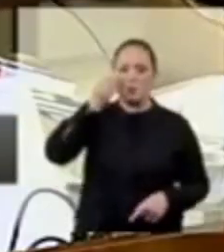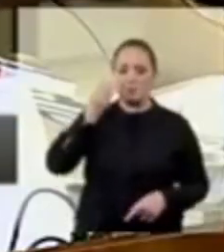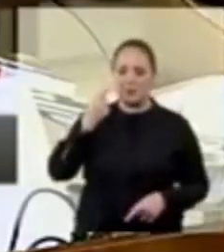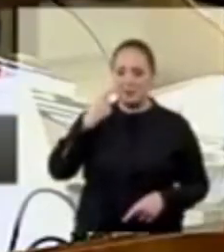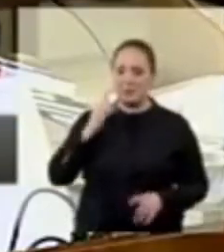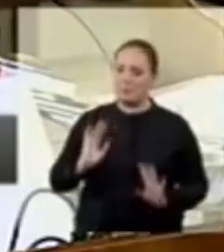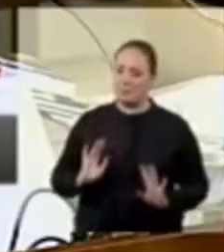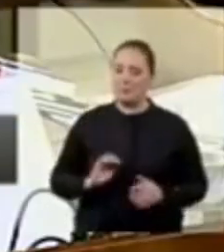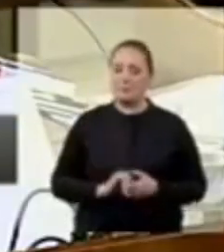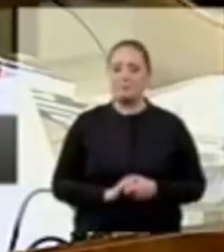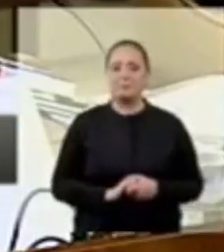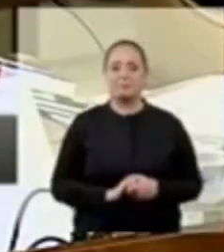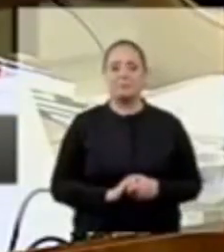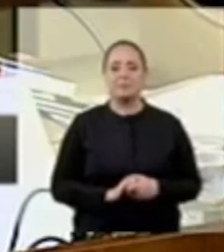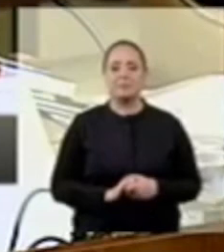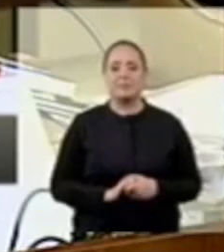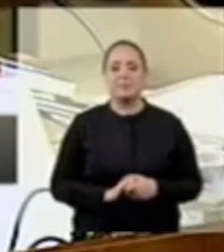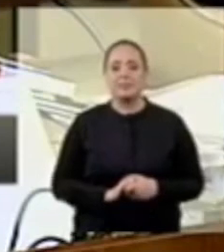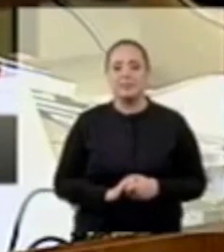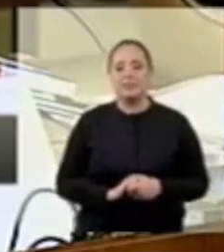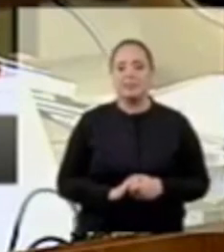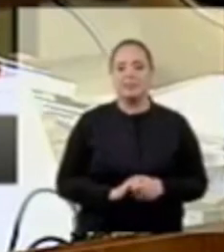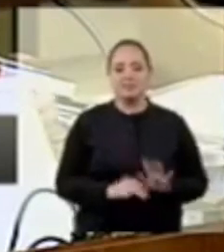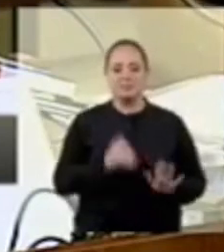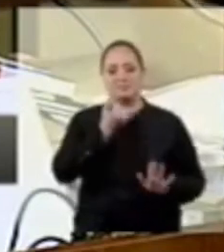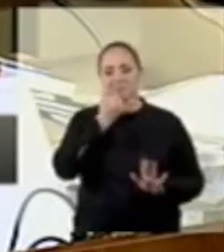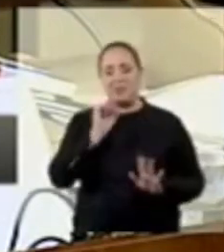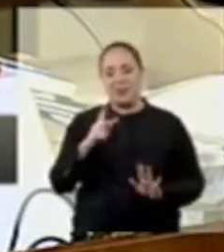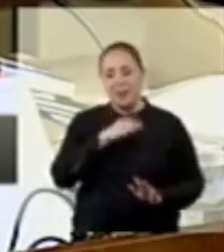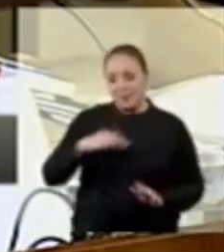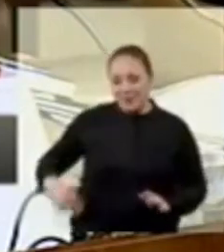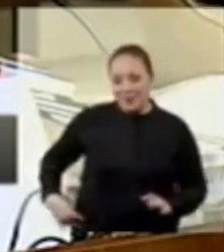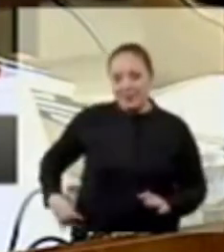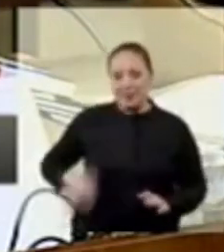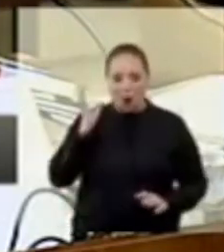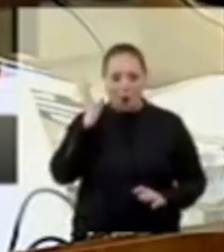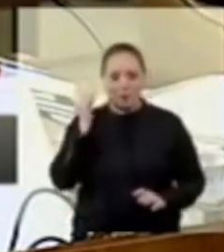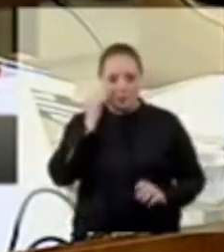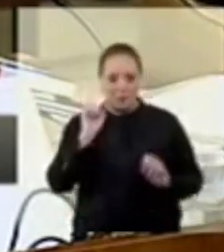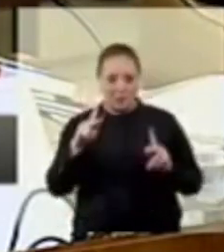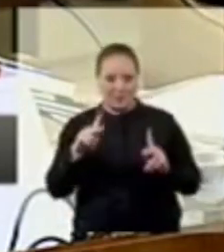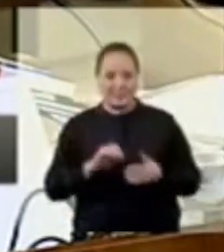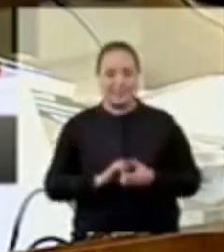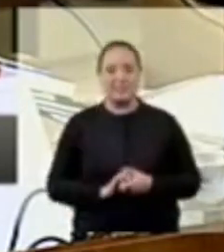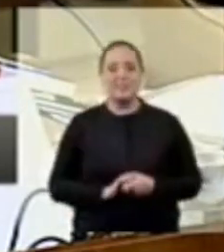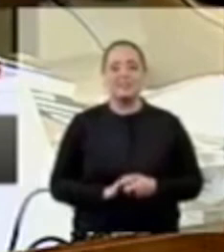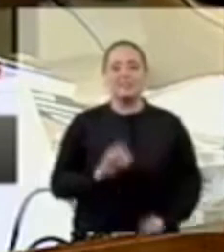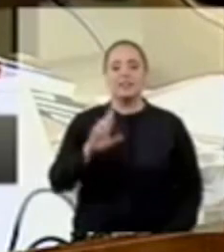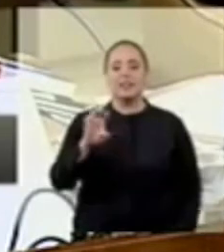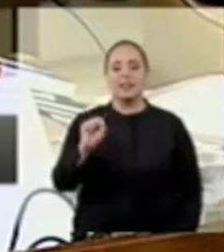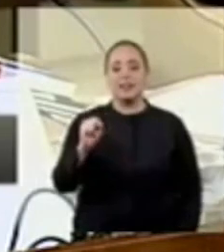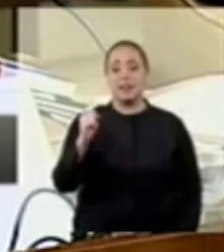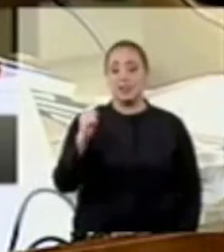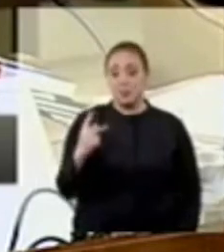a matéria mas foi da menina rosa está a justificar a recursos especiais é